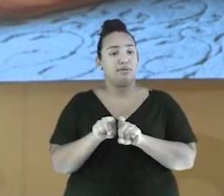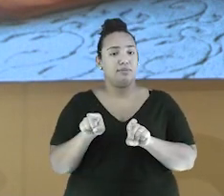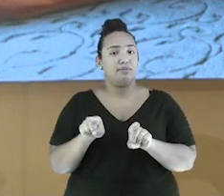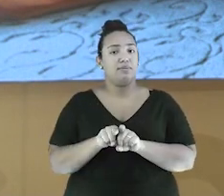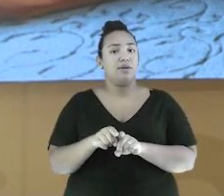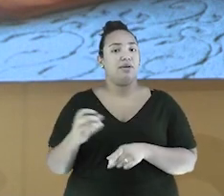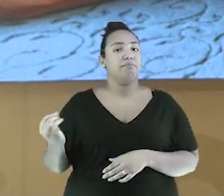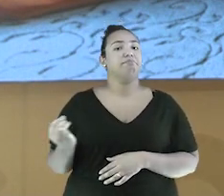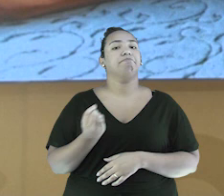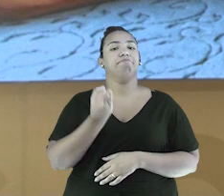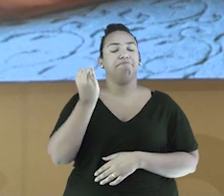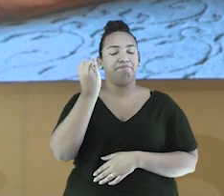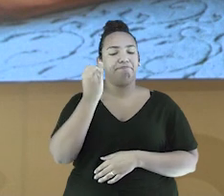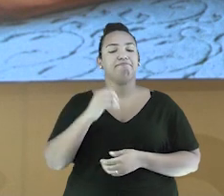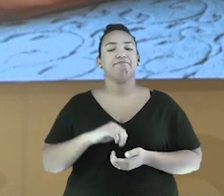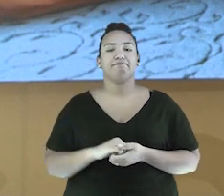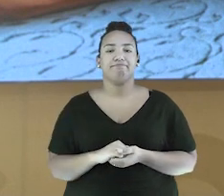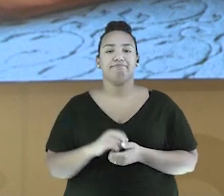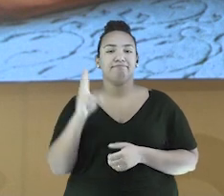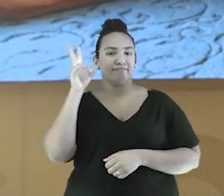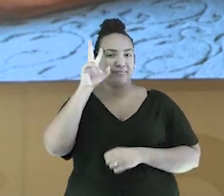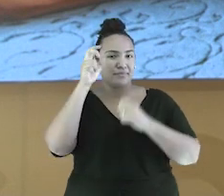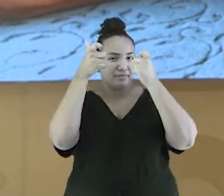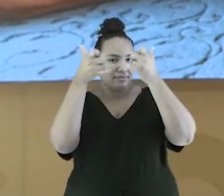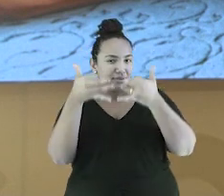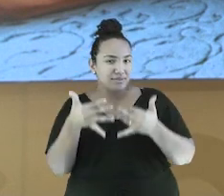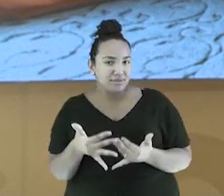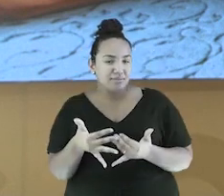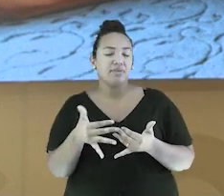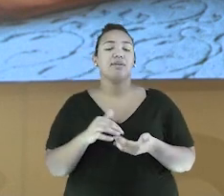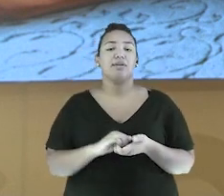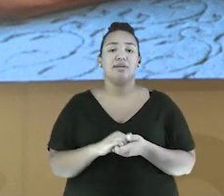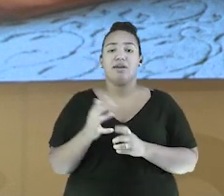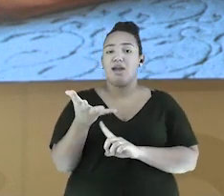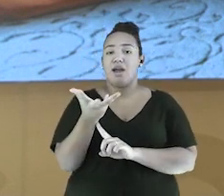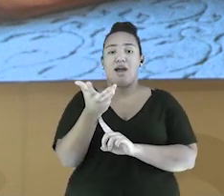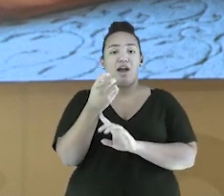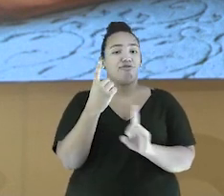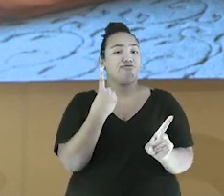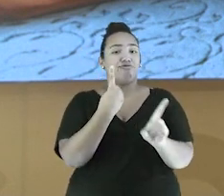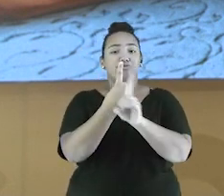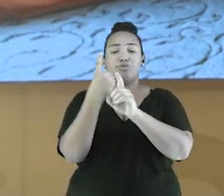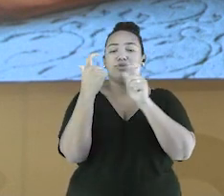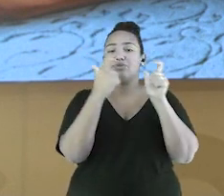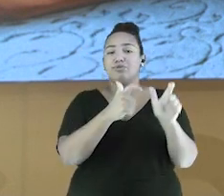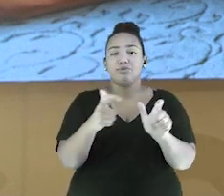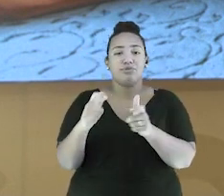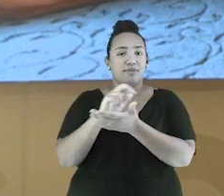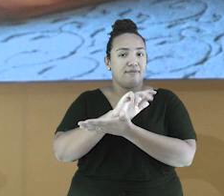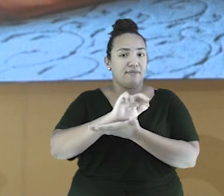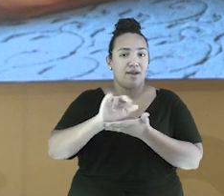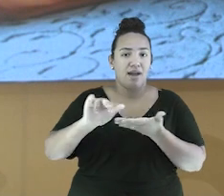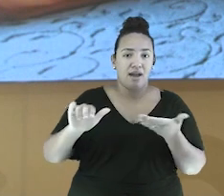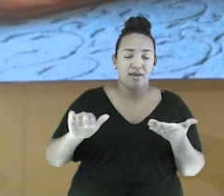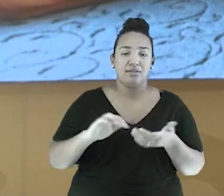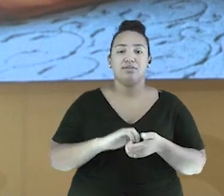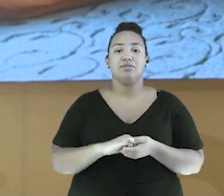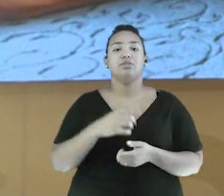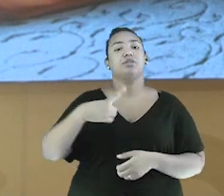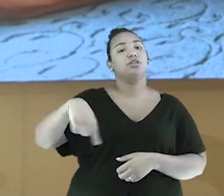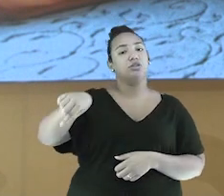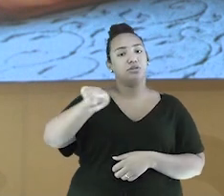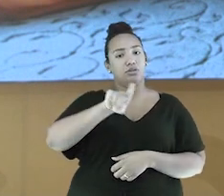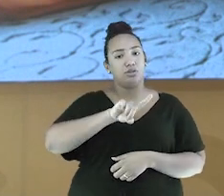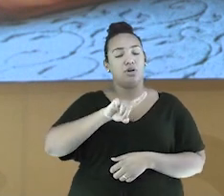em arte. Como nós dissemos no início do programa, a arte está presente em tudo e não conseguimos